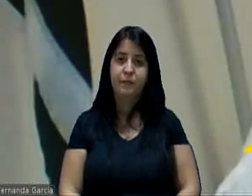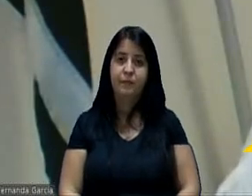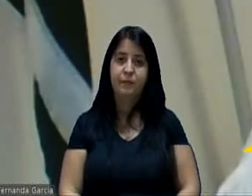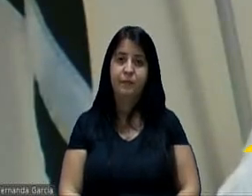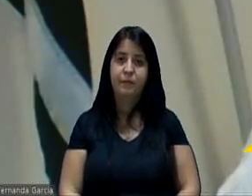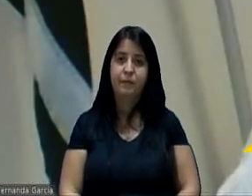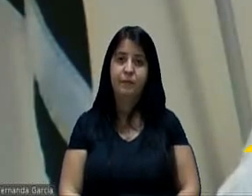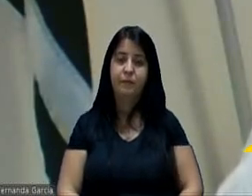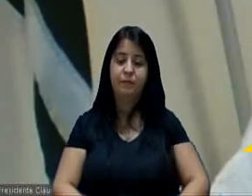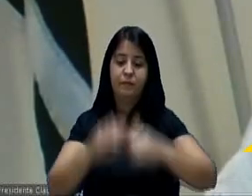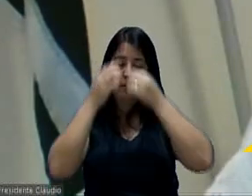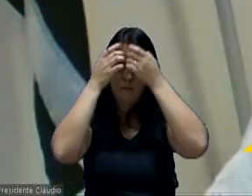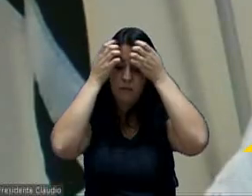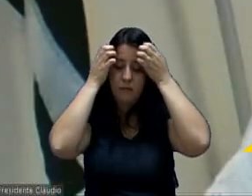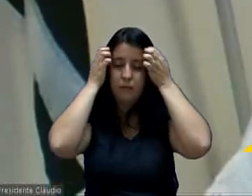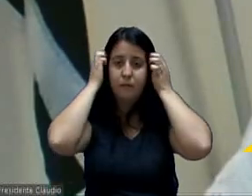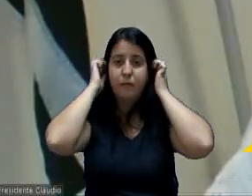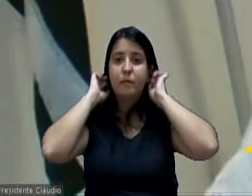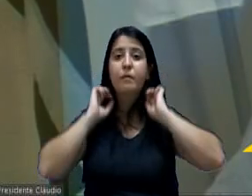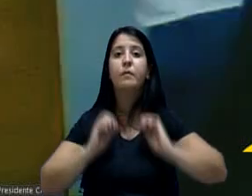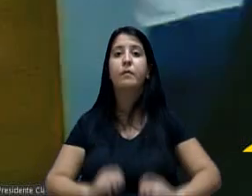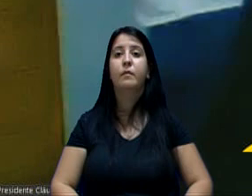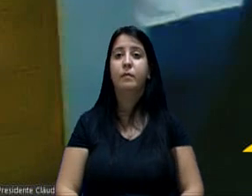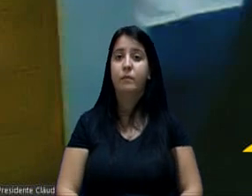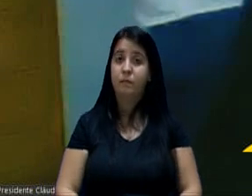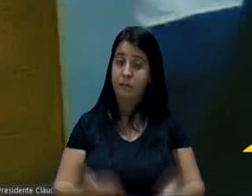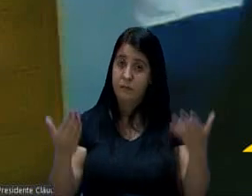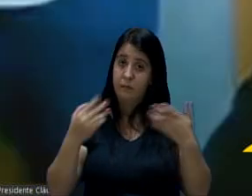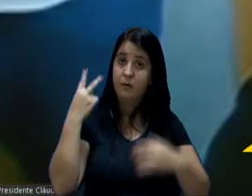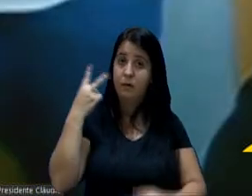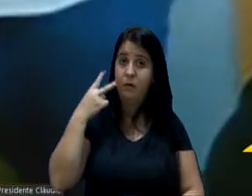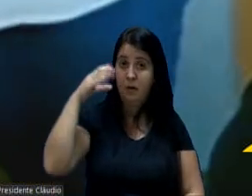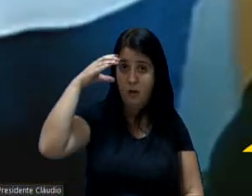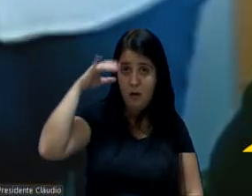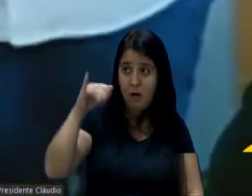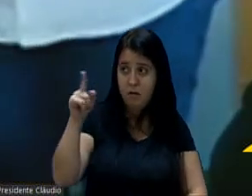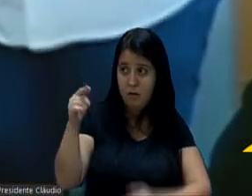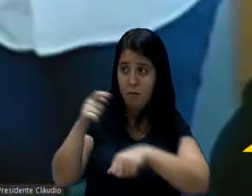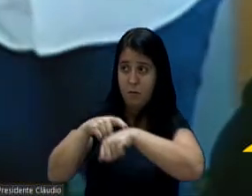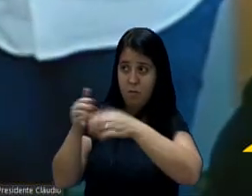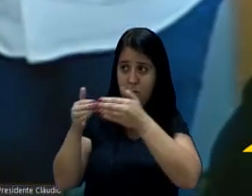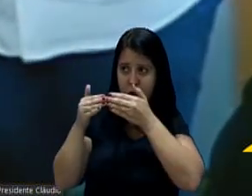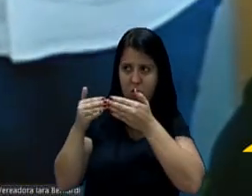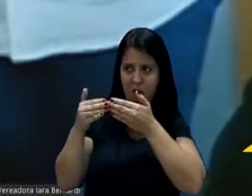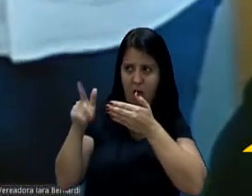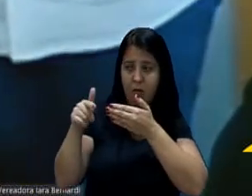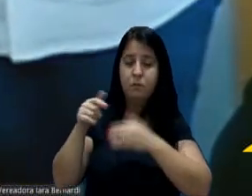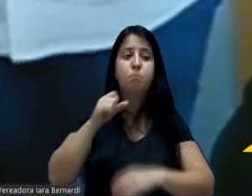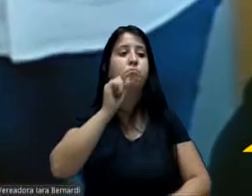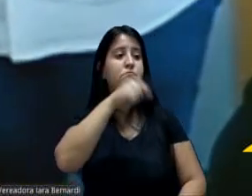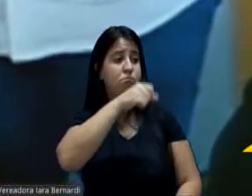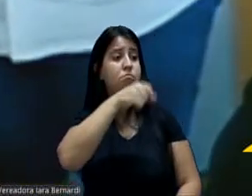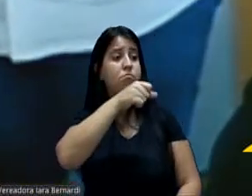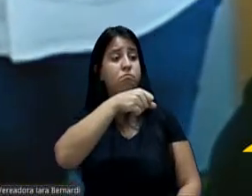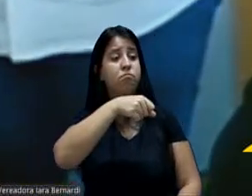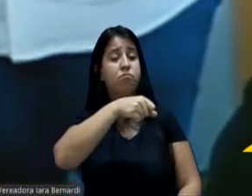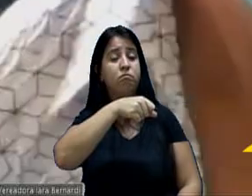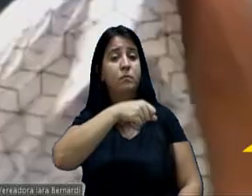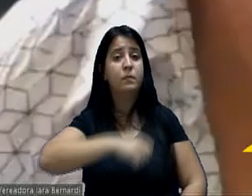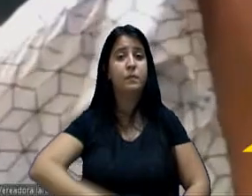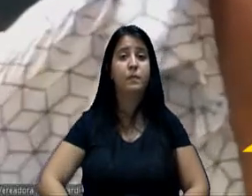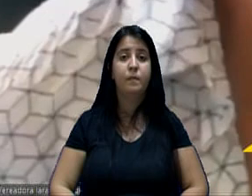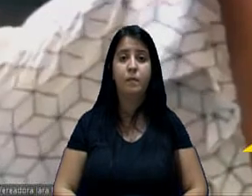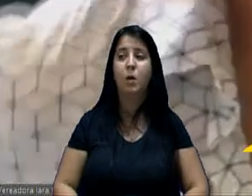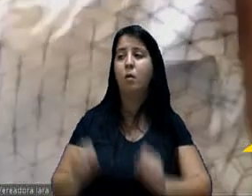Presidente, a vereadora Yara pediu uma parte. Vereadora Yara, Vossa Excelência pediu uma parte, vereadora Yara? Sim. Vossa Excelência